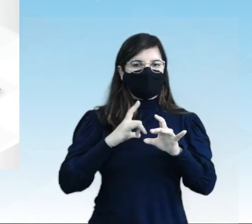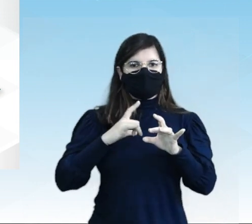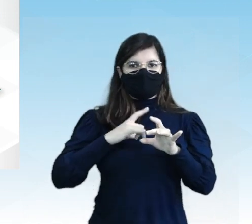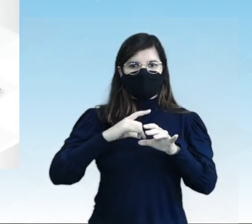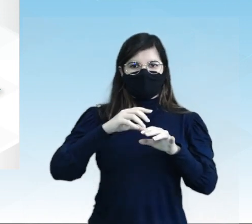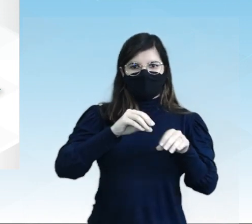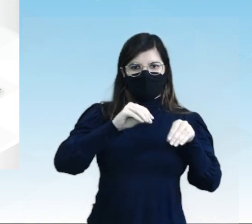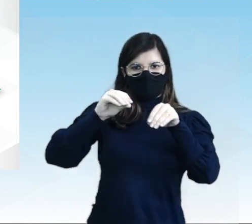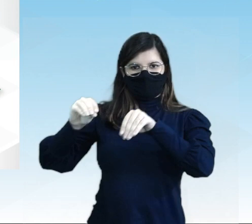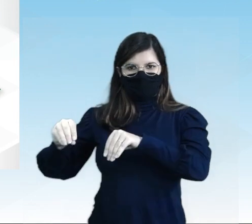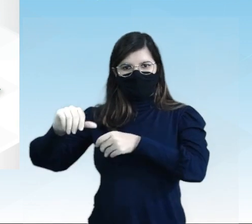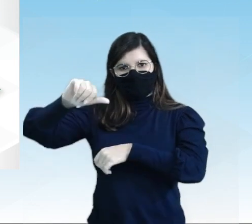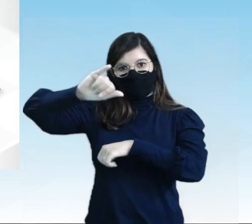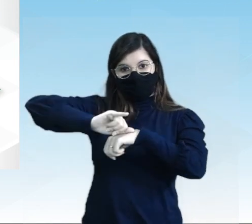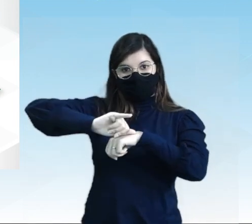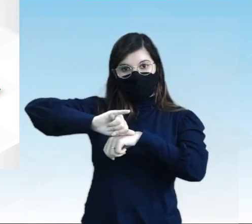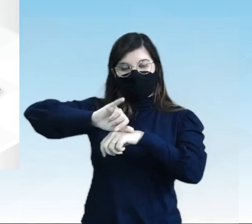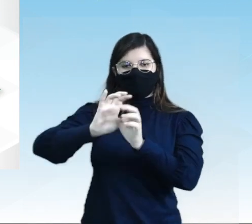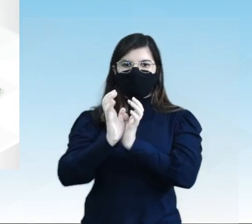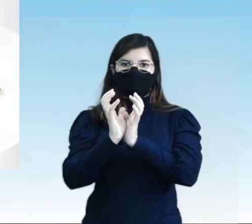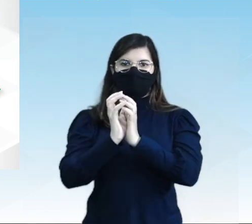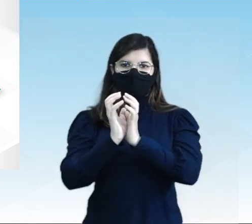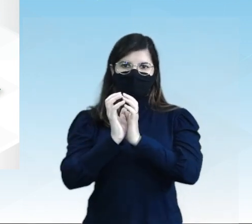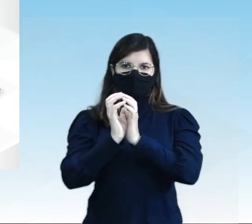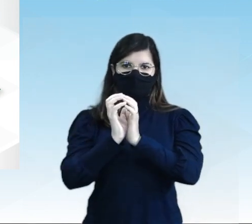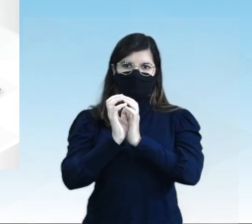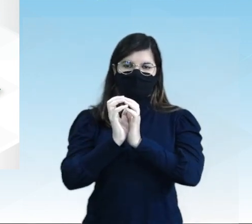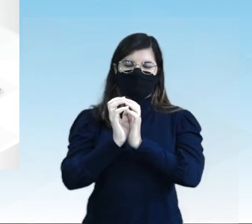transferir a capital para Recife